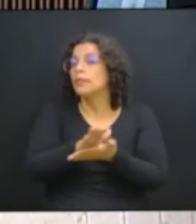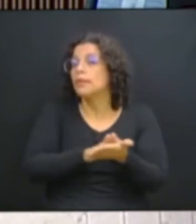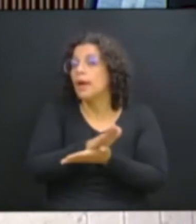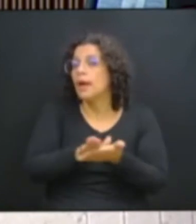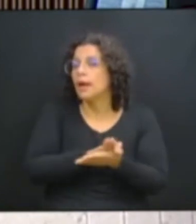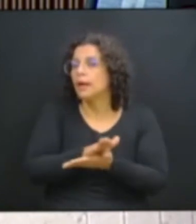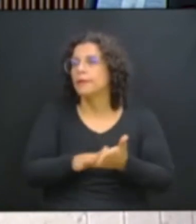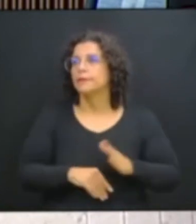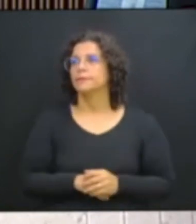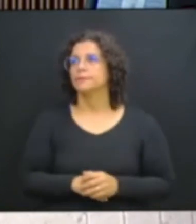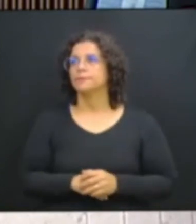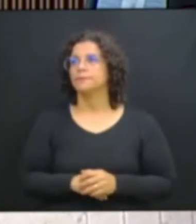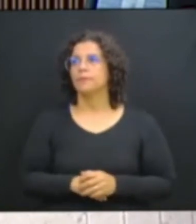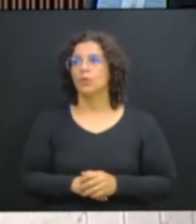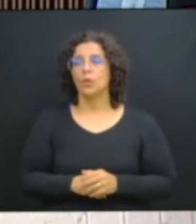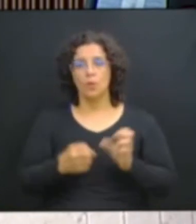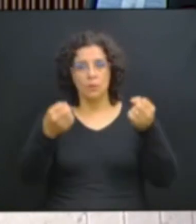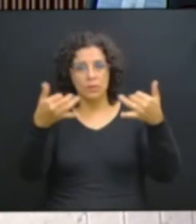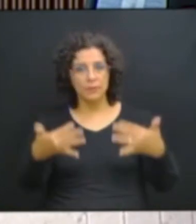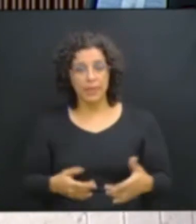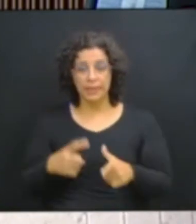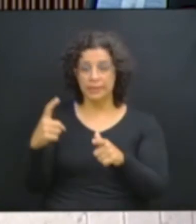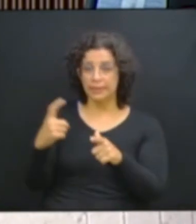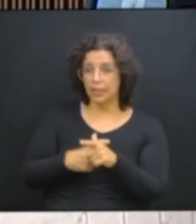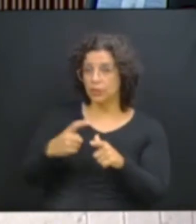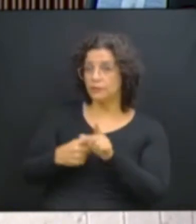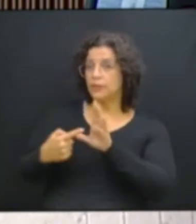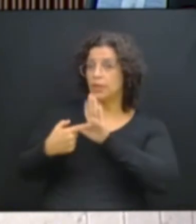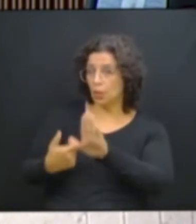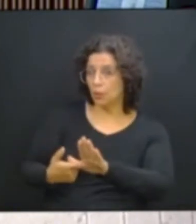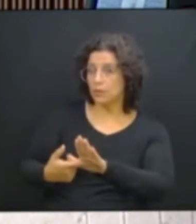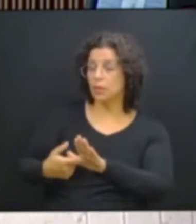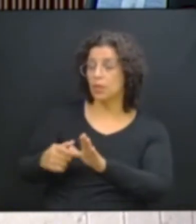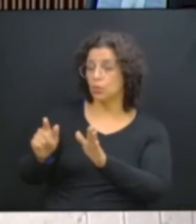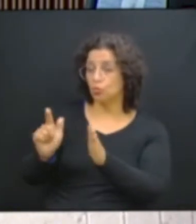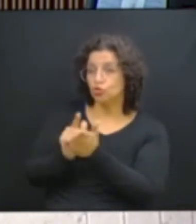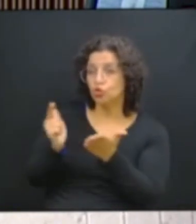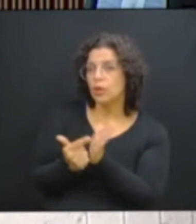novamente isso que eu relatei aqui da dívida apontada pelo Estadão.